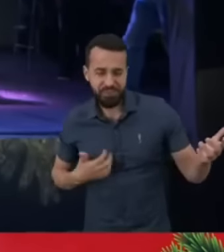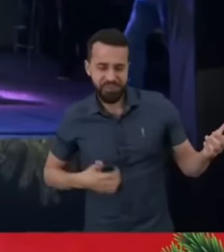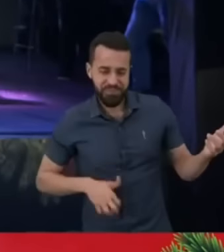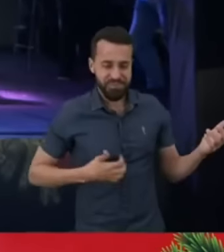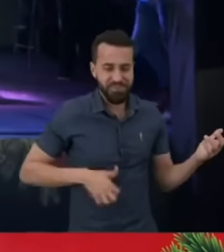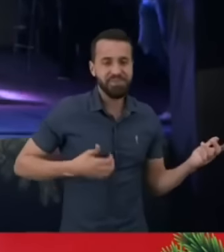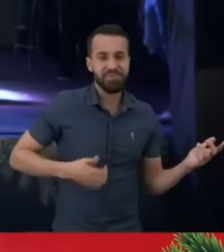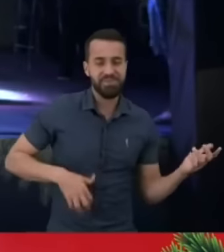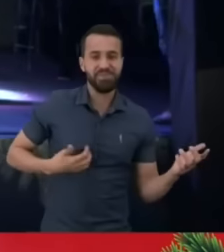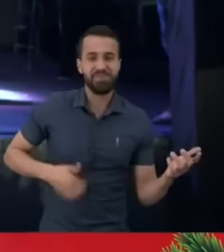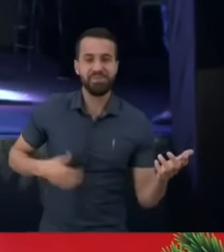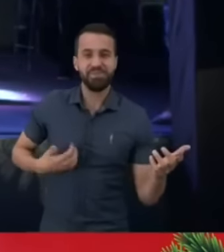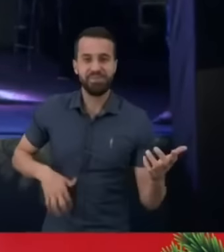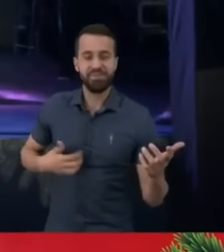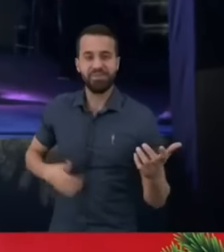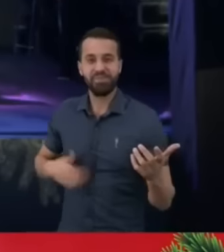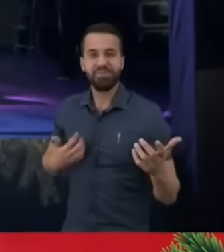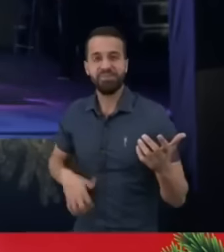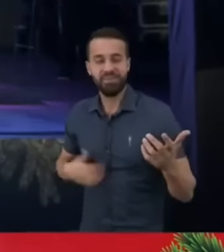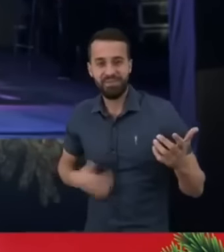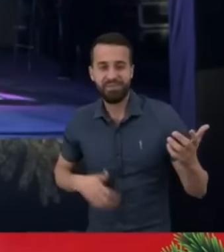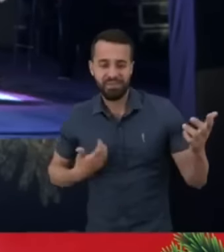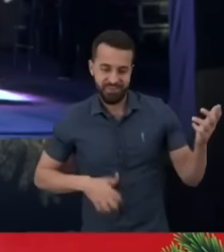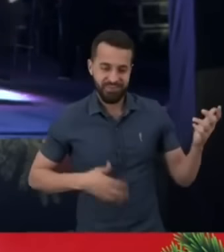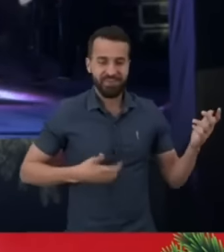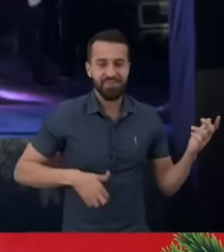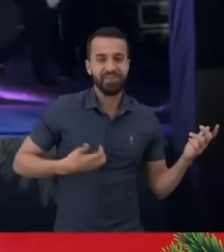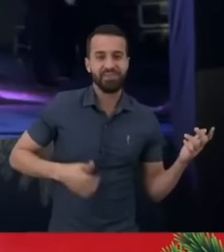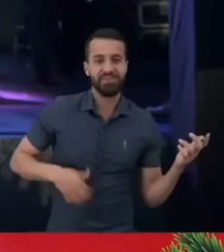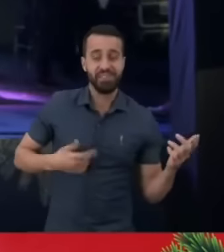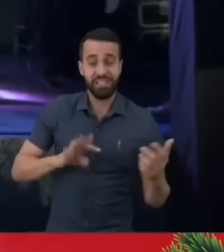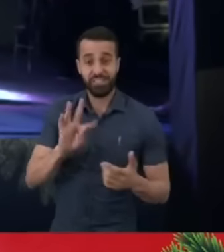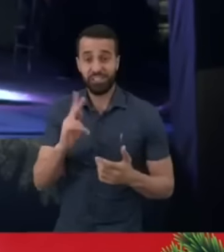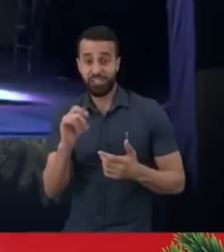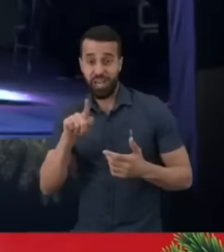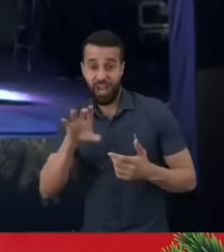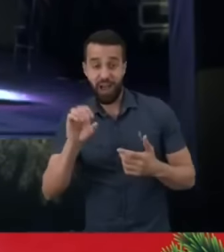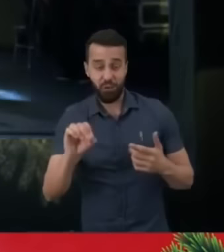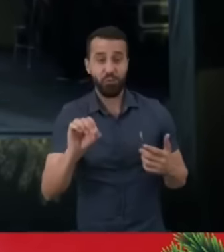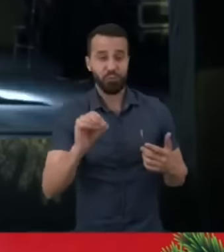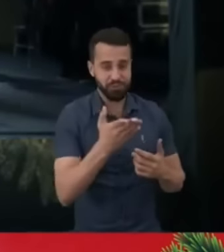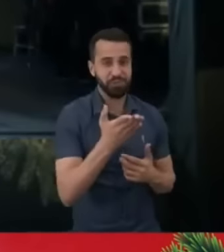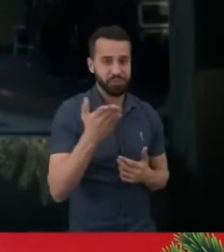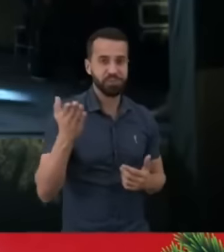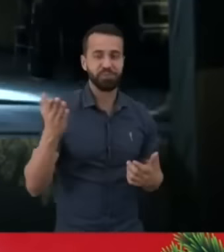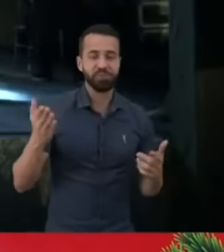Sara Maior, Natália Ferro. Beijo, beijo. Tchau, tchau, tchau. Tiago. Segura, Tiagão.